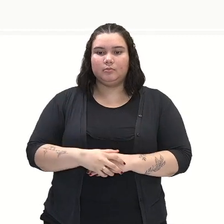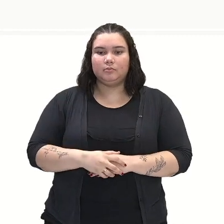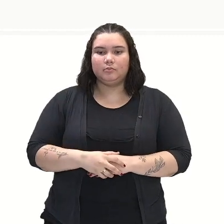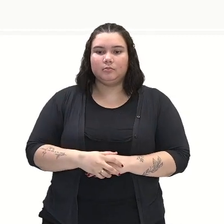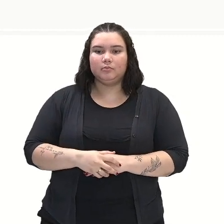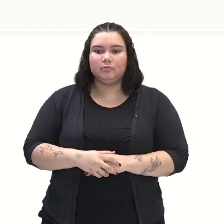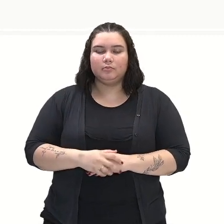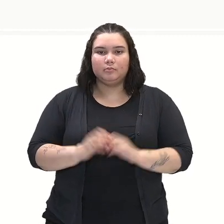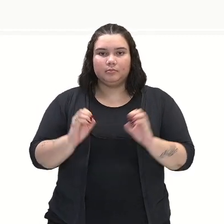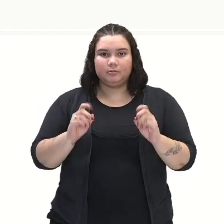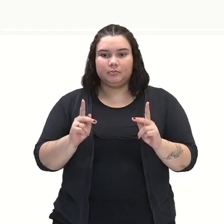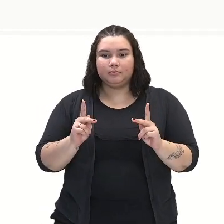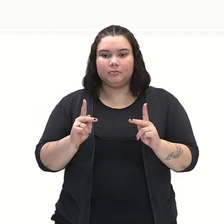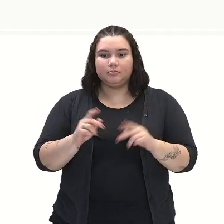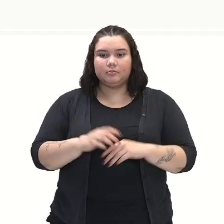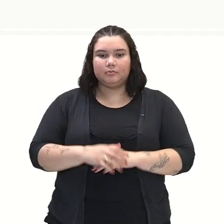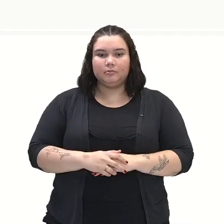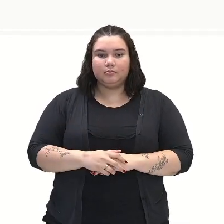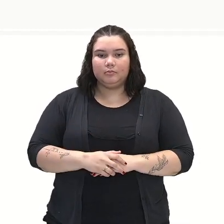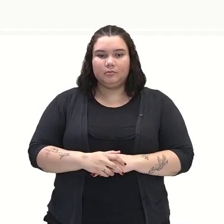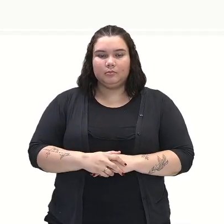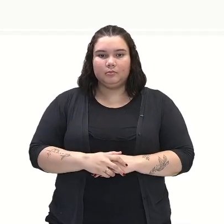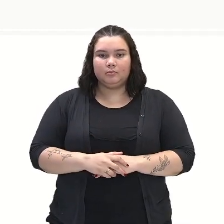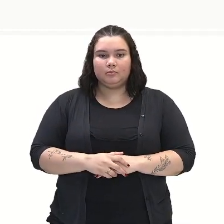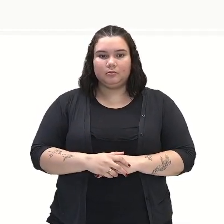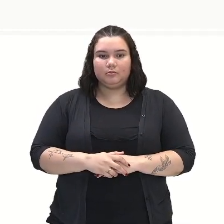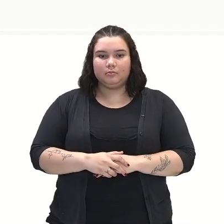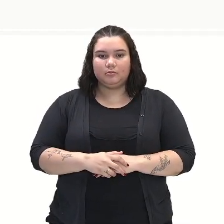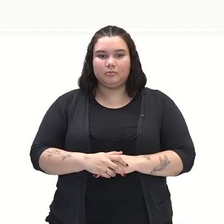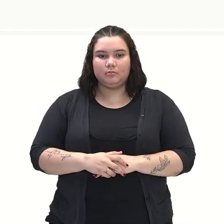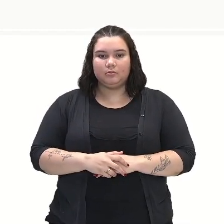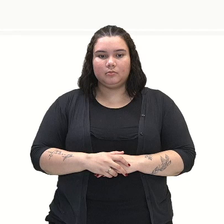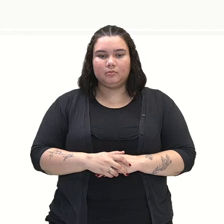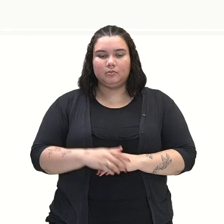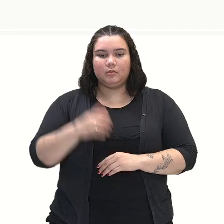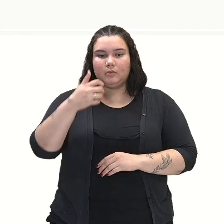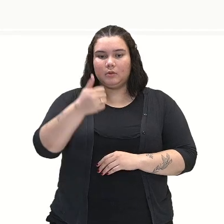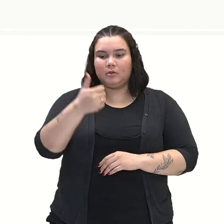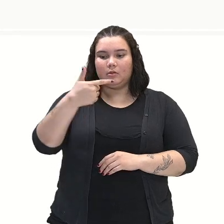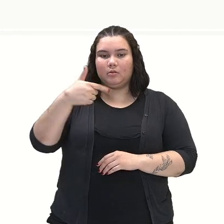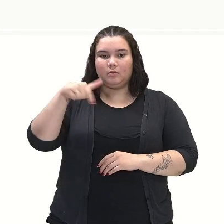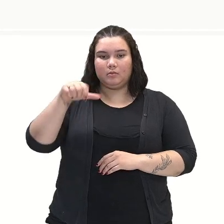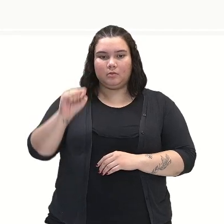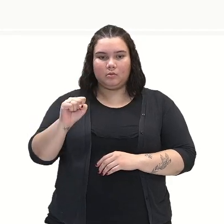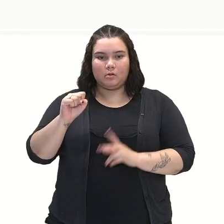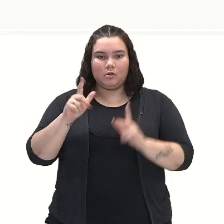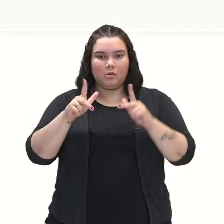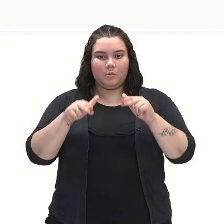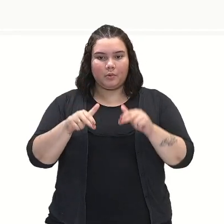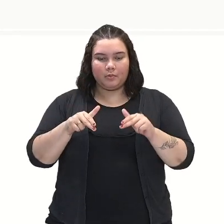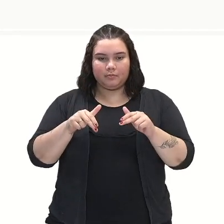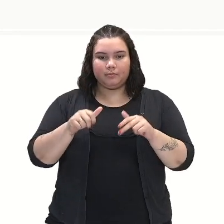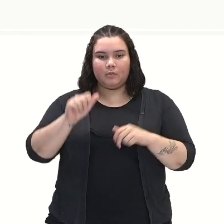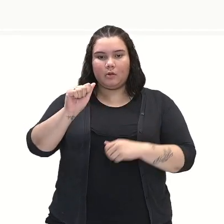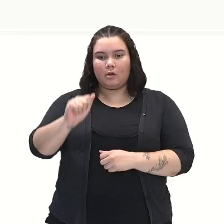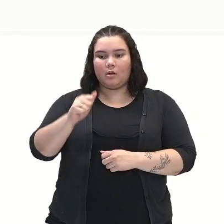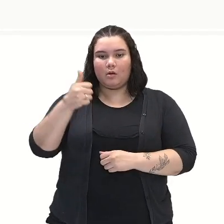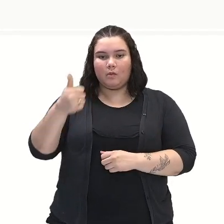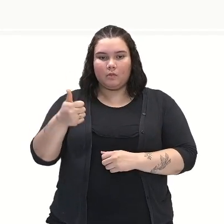bem? 4 elevado a 3. Então, eu tenho 128 igual a